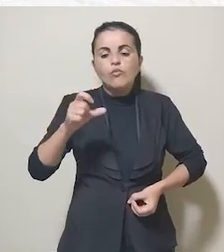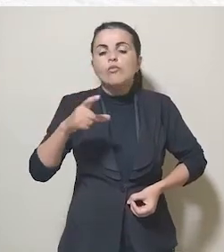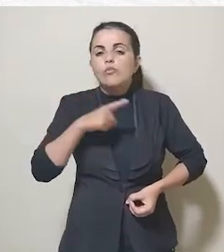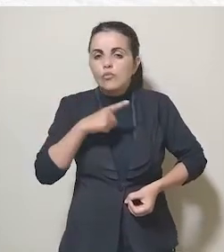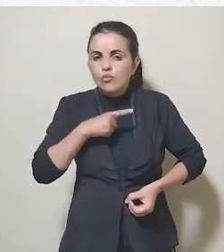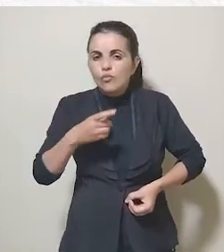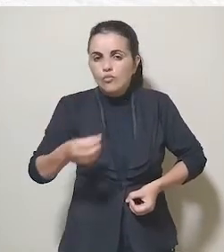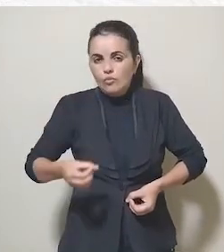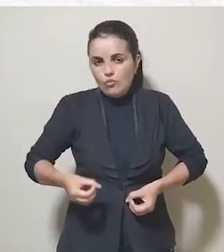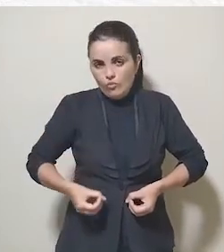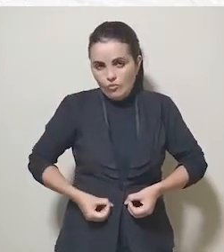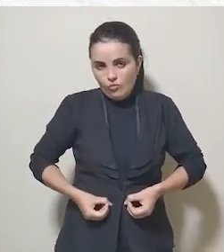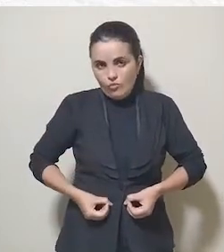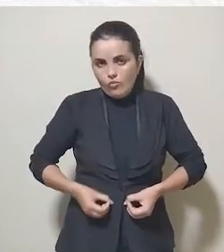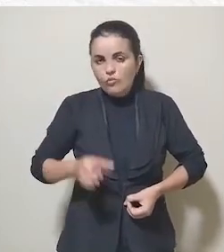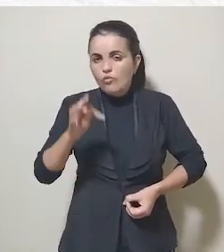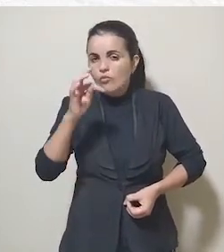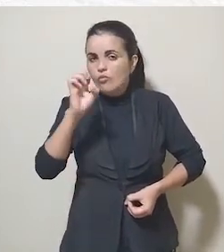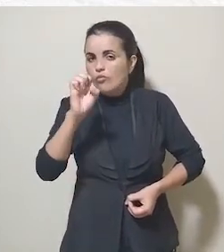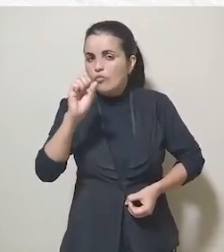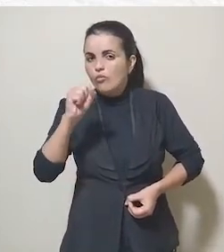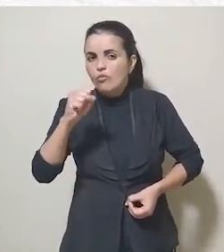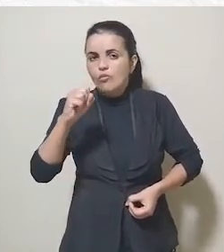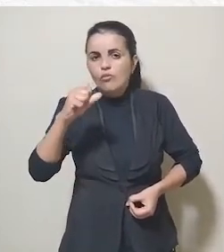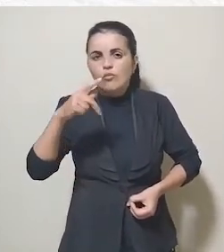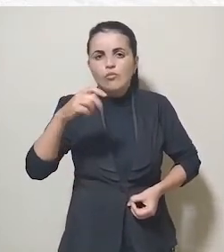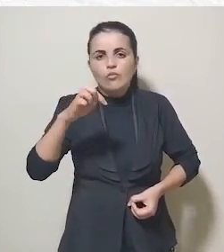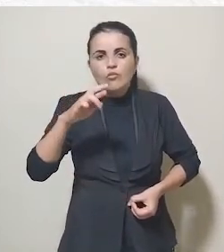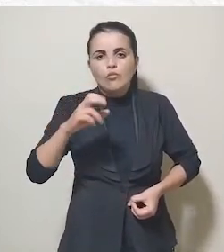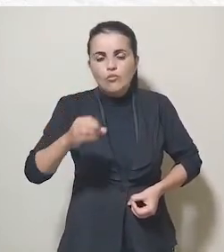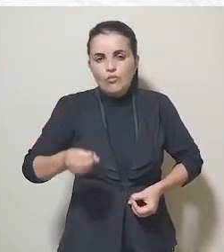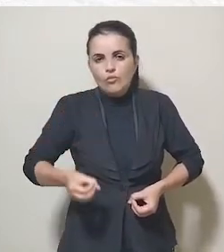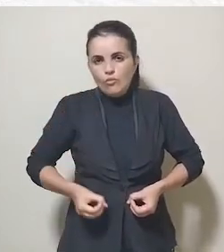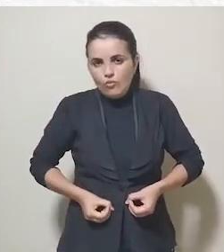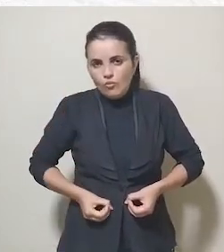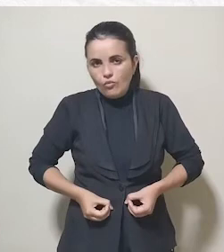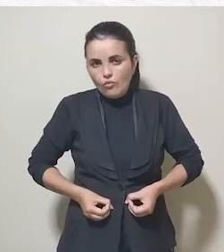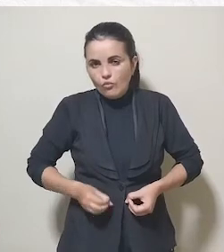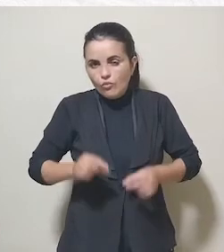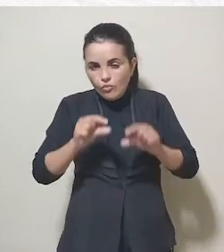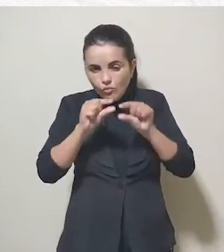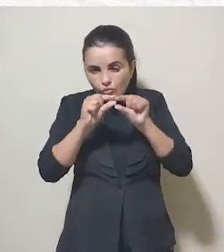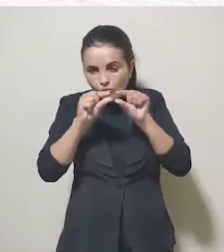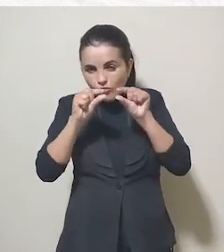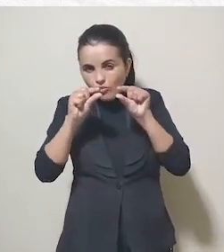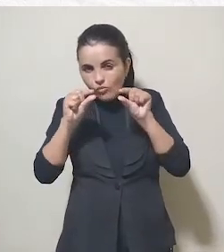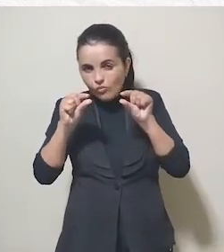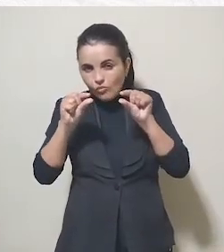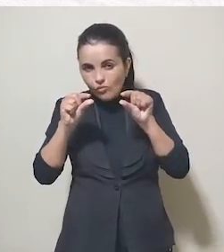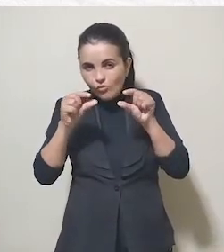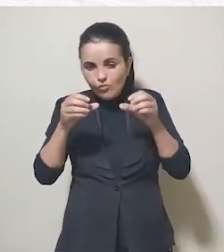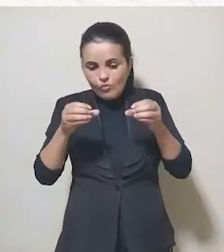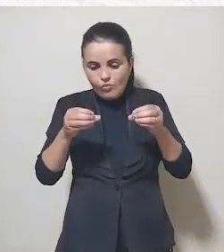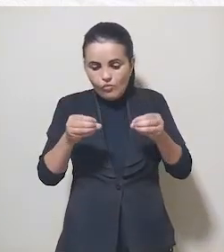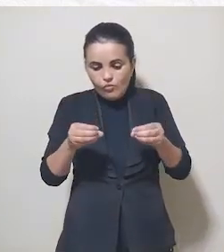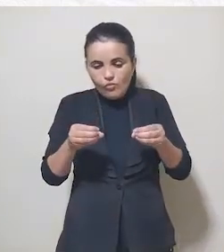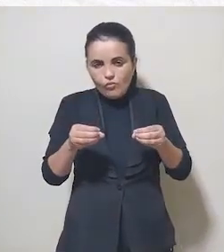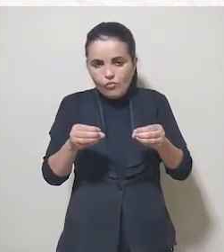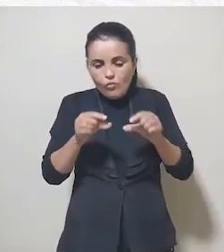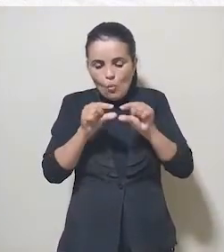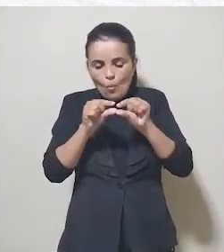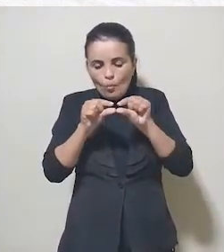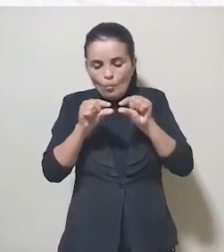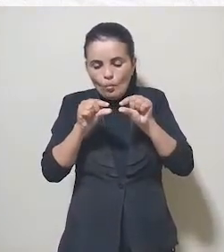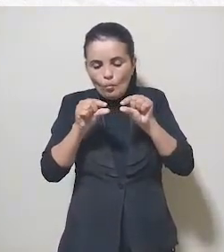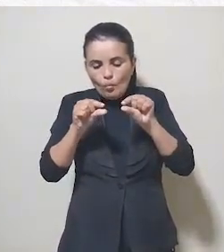ó, o testículo, o epidídimo, e a gente tem os canais deferentes. Os canais deferentes eles são tubos finos e alongados